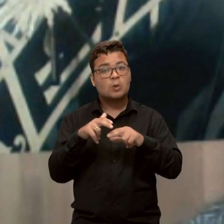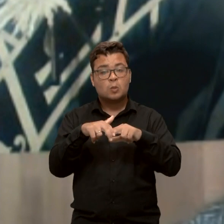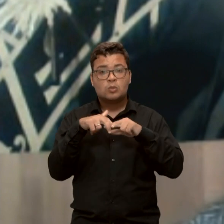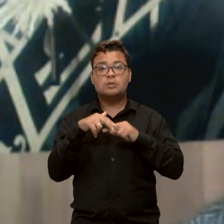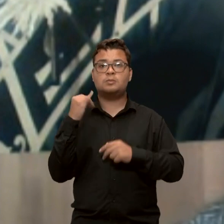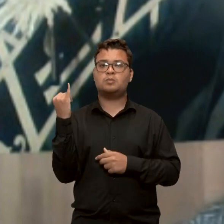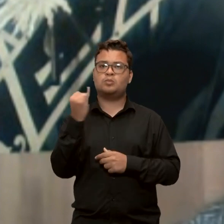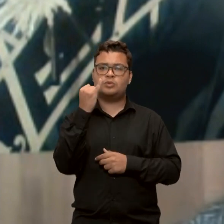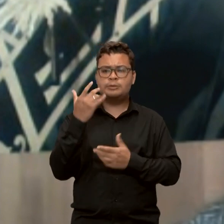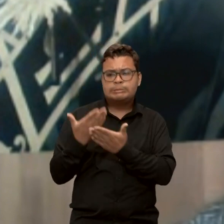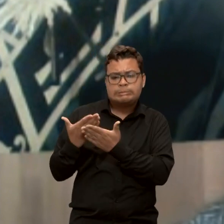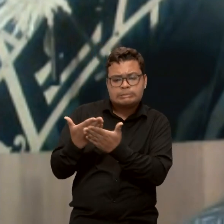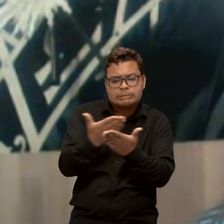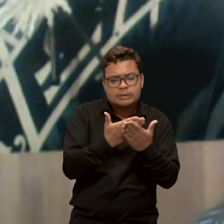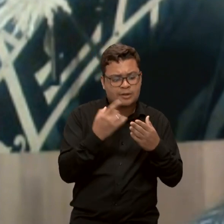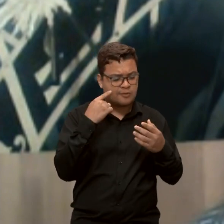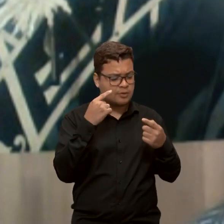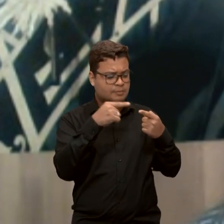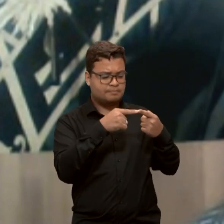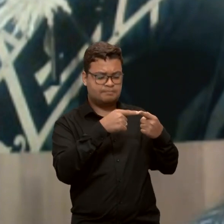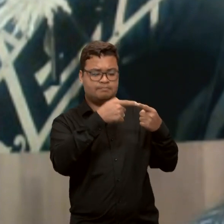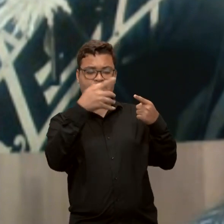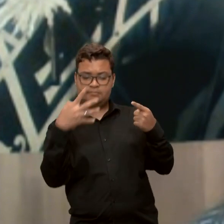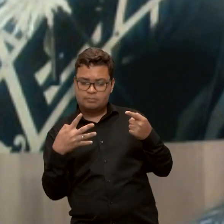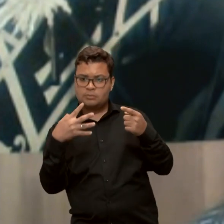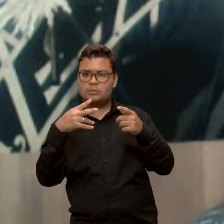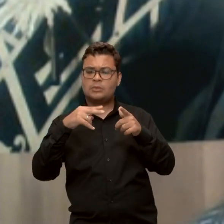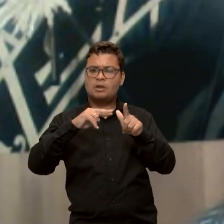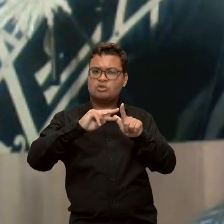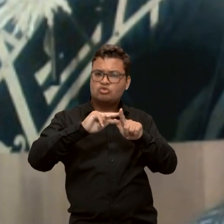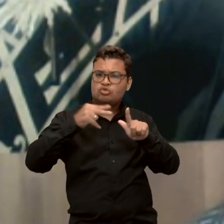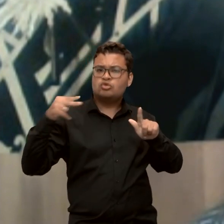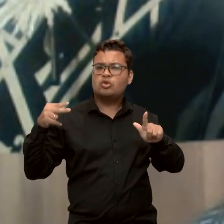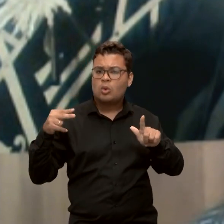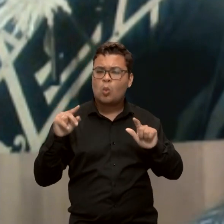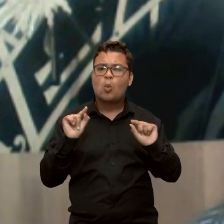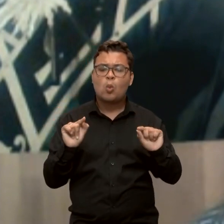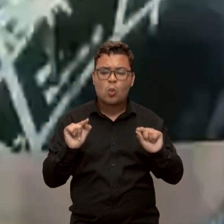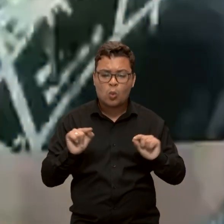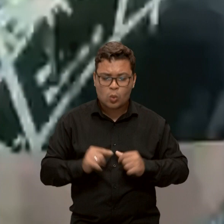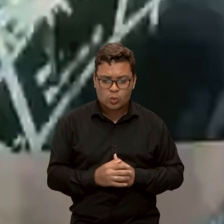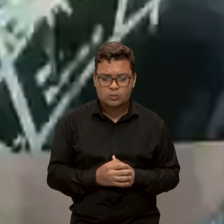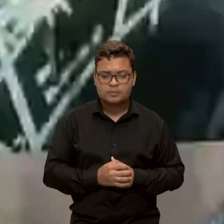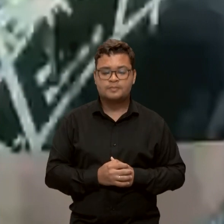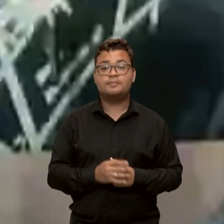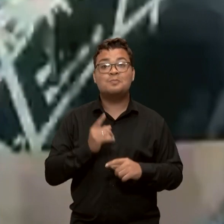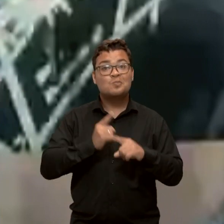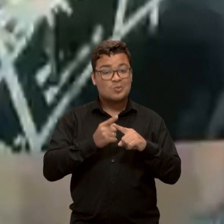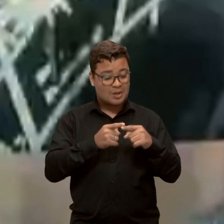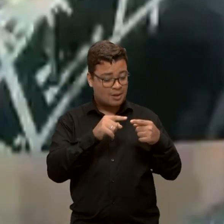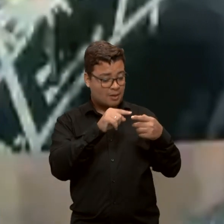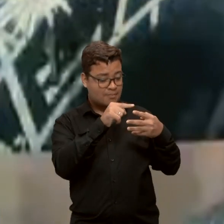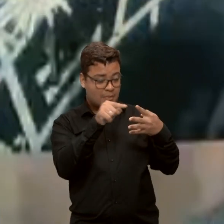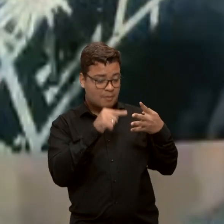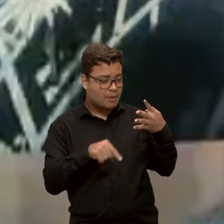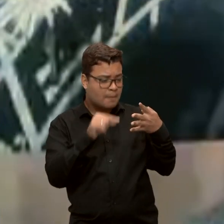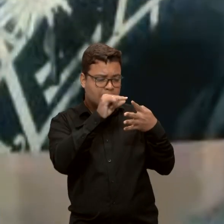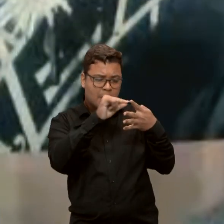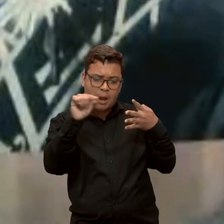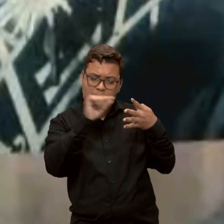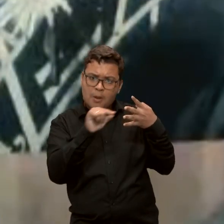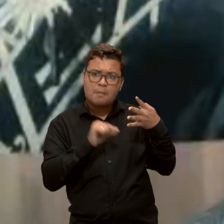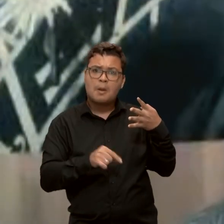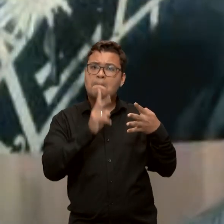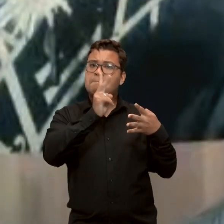das internações de 2008 aconteceram em menores de 15 anos de idade. A gente nunca tinha visto isso. Aqui em Goiás, a gente nunca viu